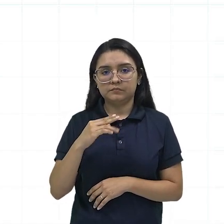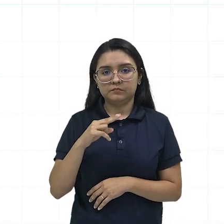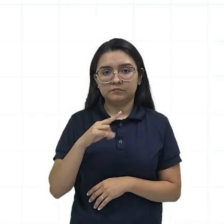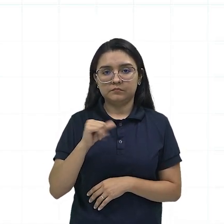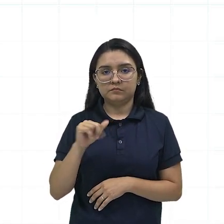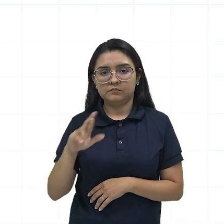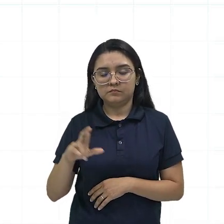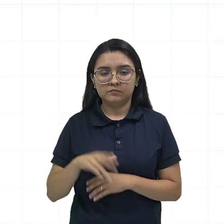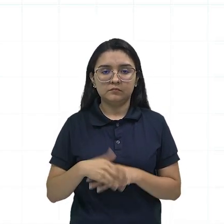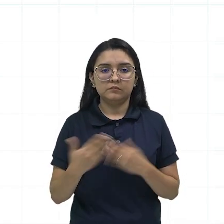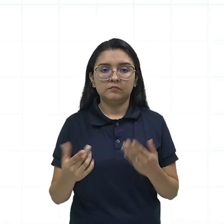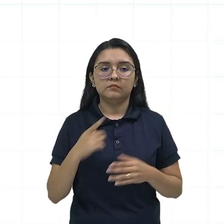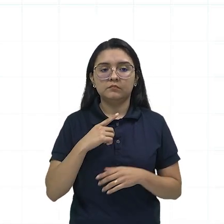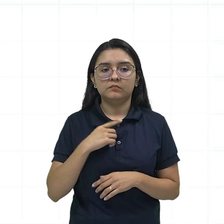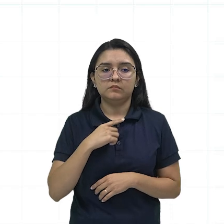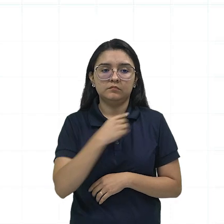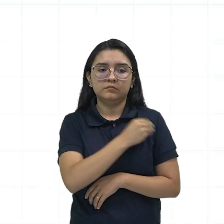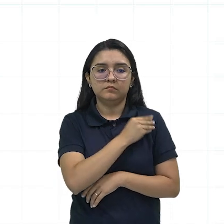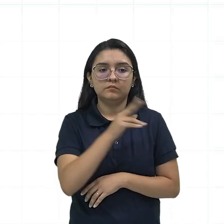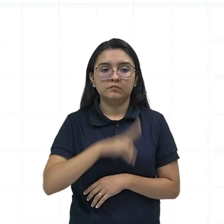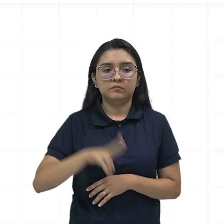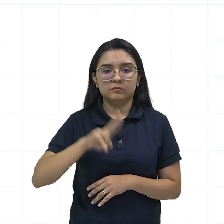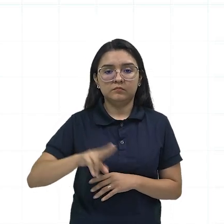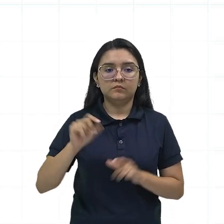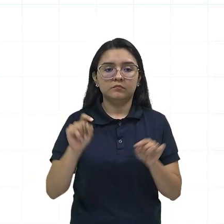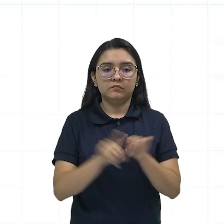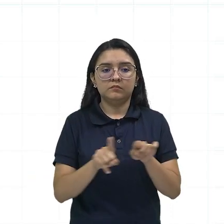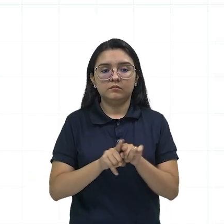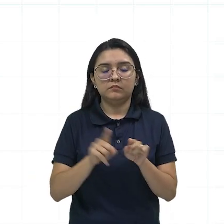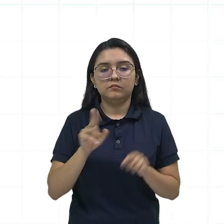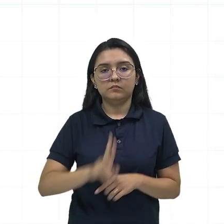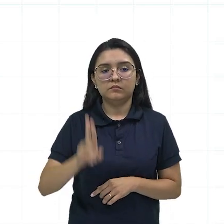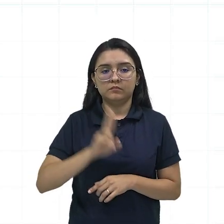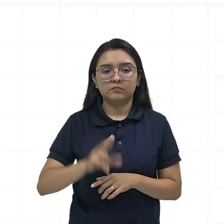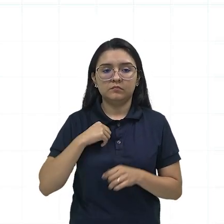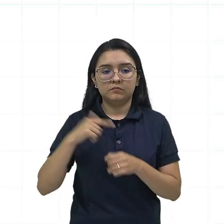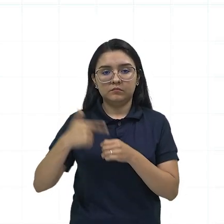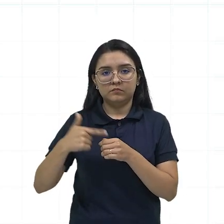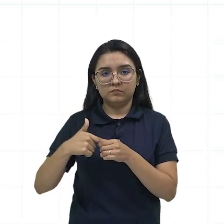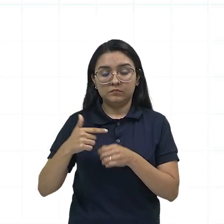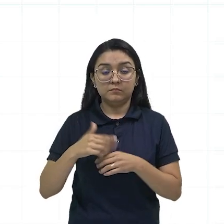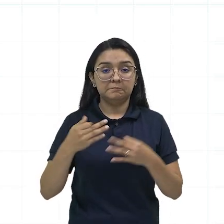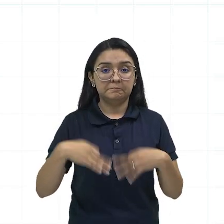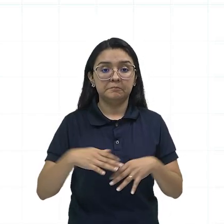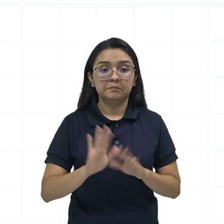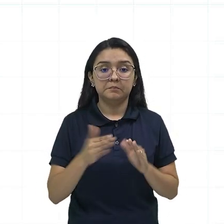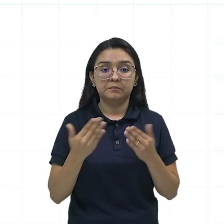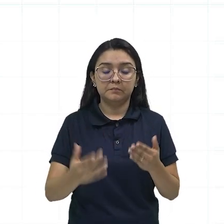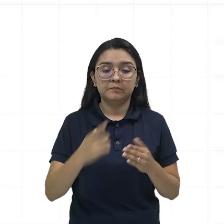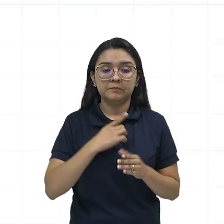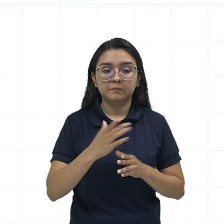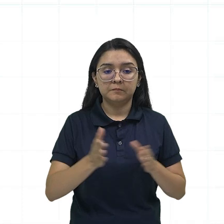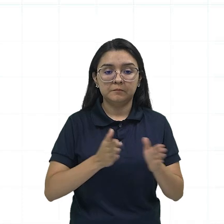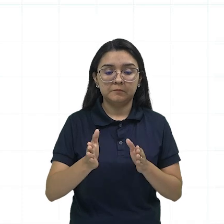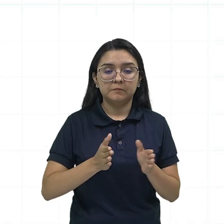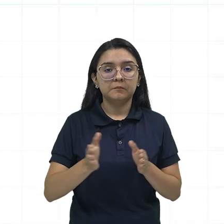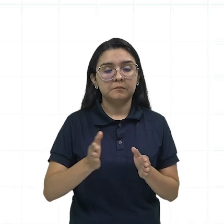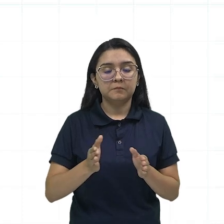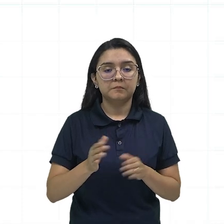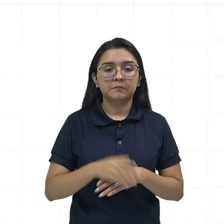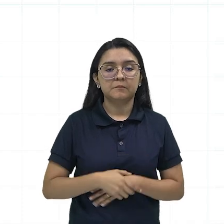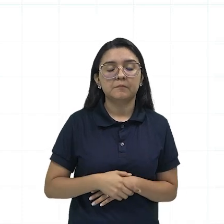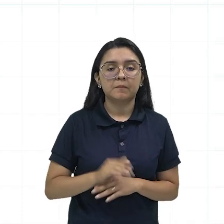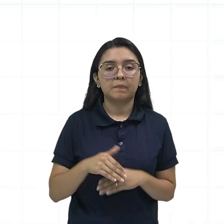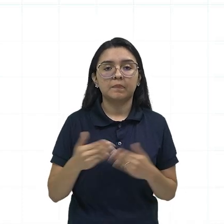álcool extraído da cana-de-açúcar e utilizado como combustível, né? Assim, nesse momento histórico,